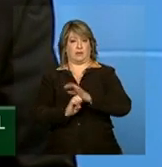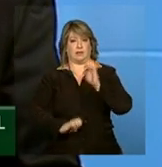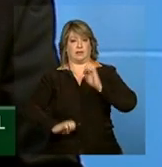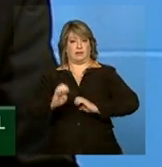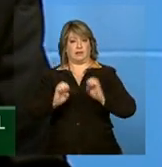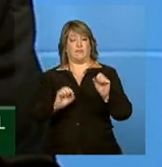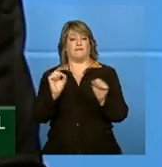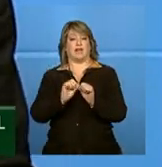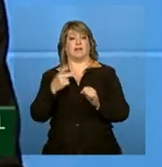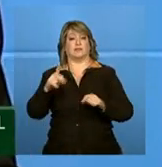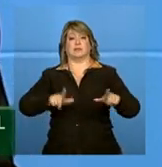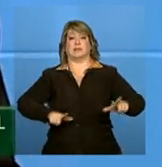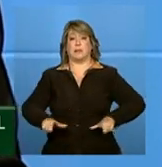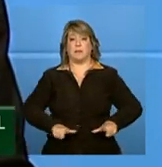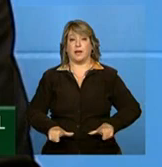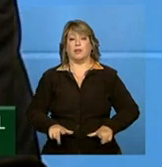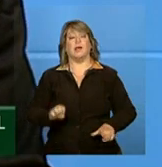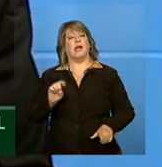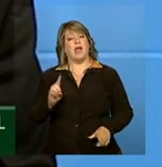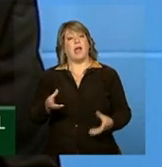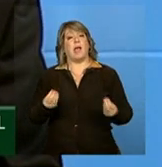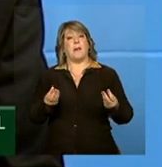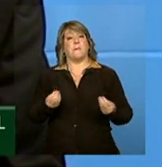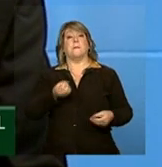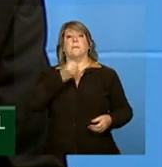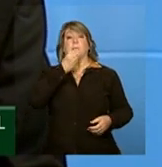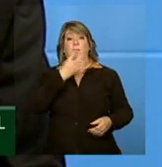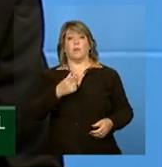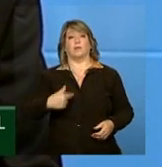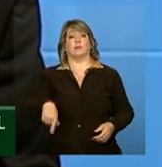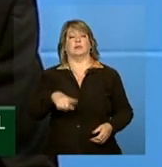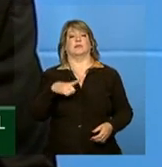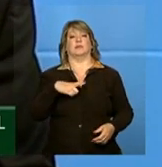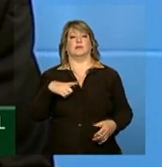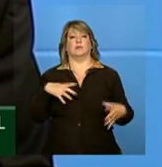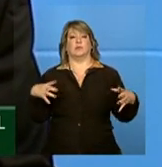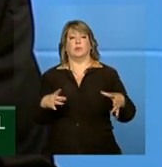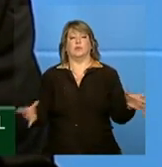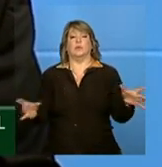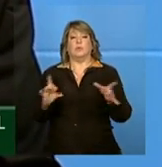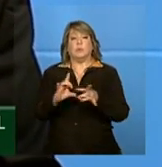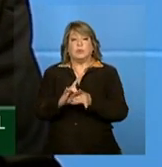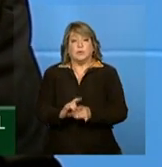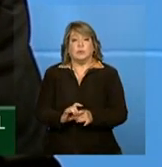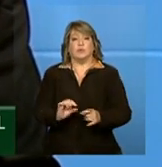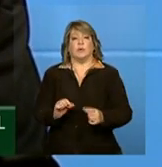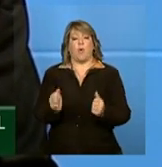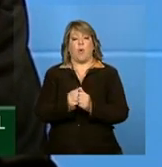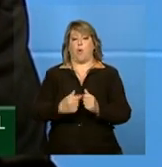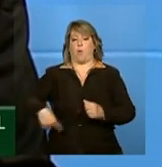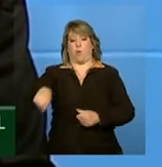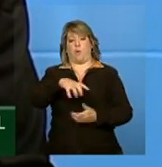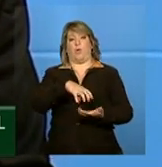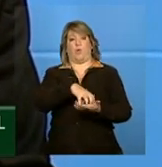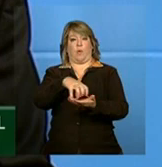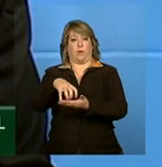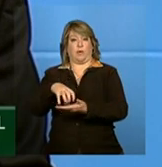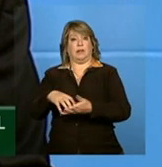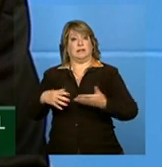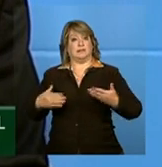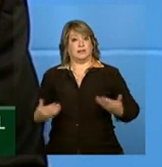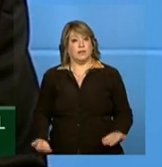as suas atividades, é muito positivo o engajamento com a comunidade. Então,